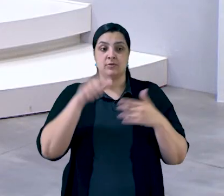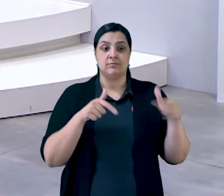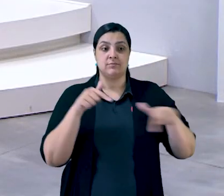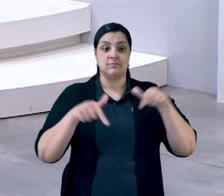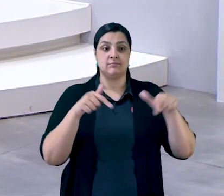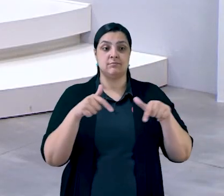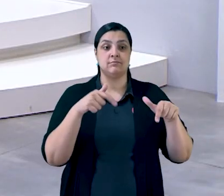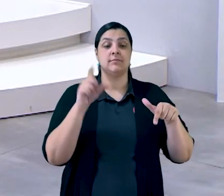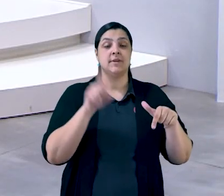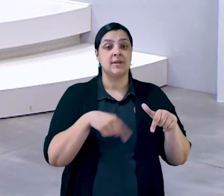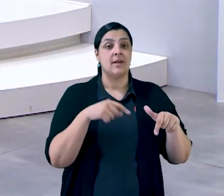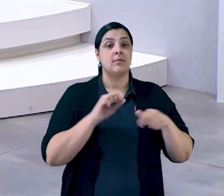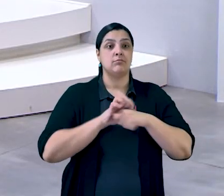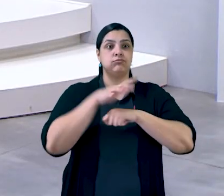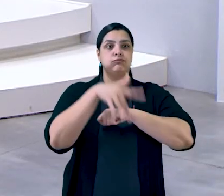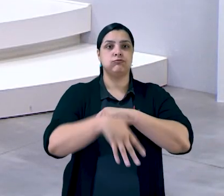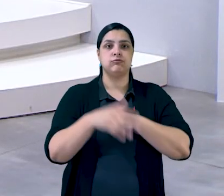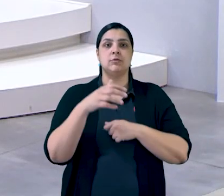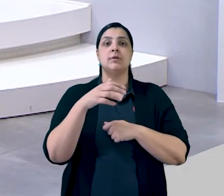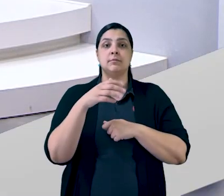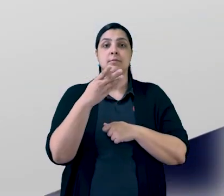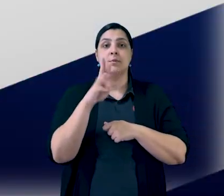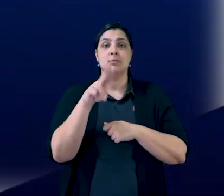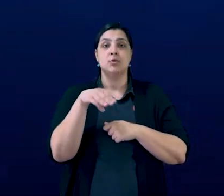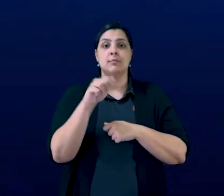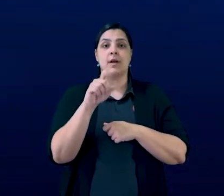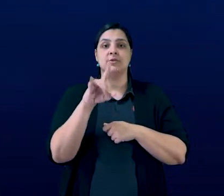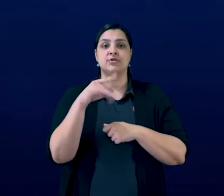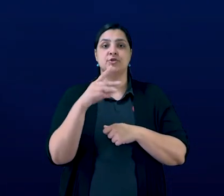que atuou no rescaldo da tragédia de Brumadinho.